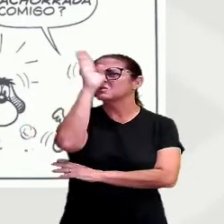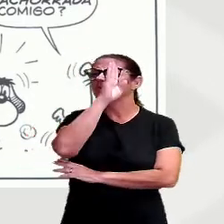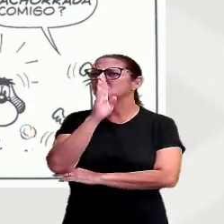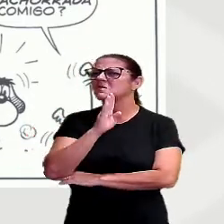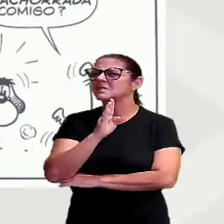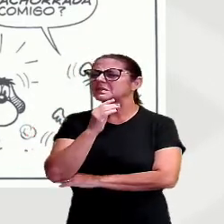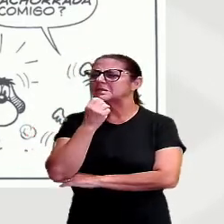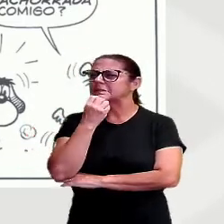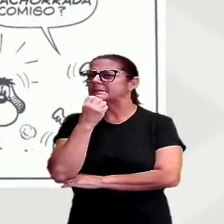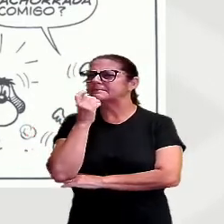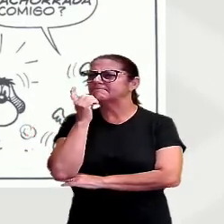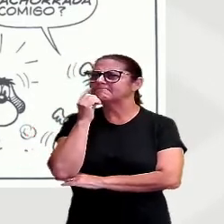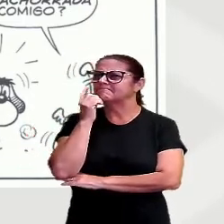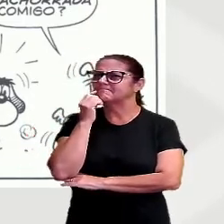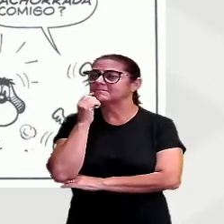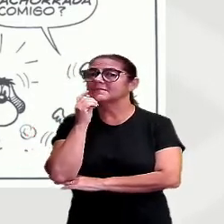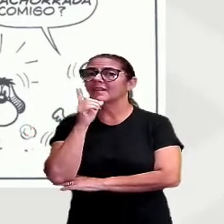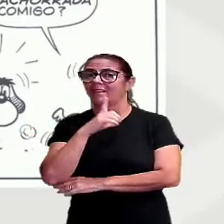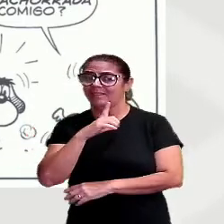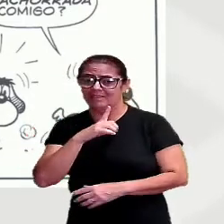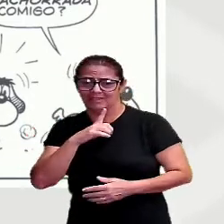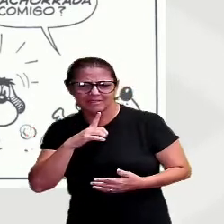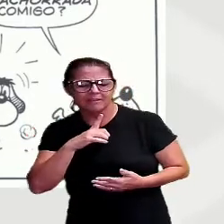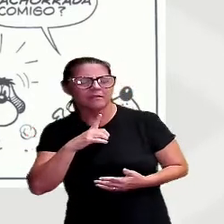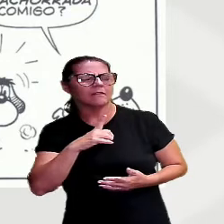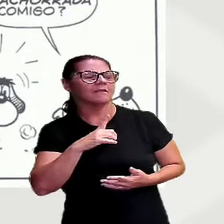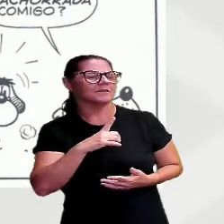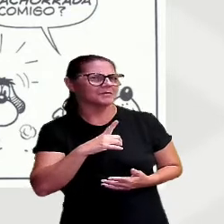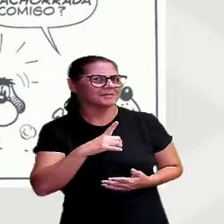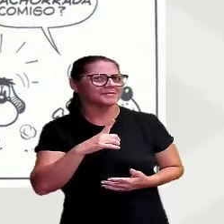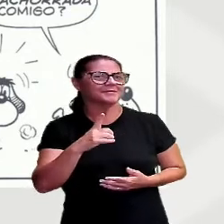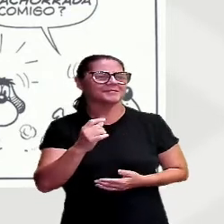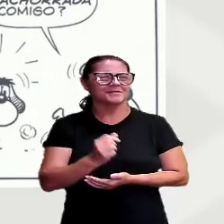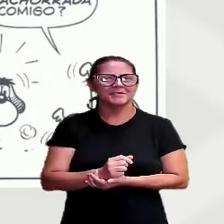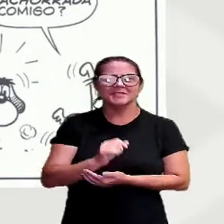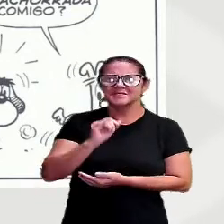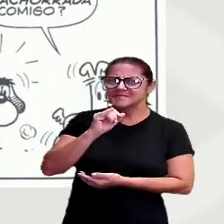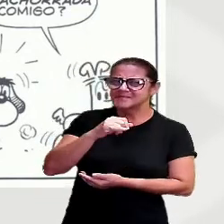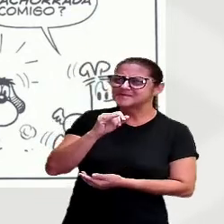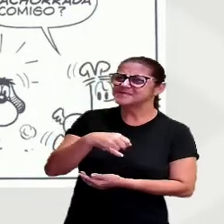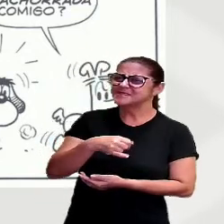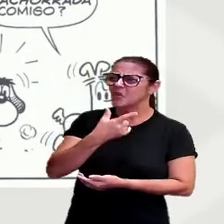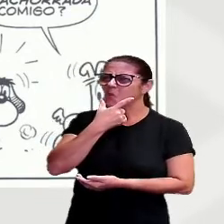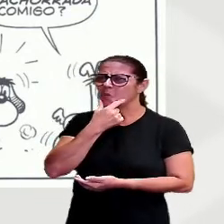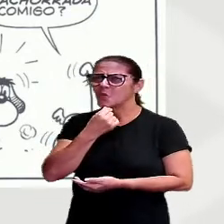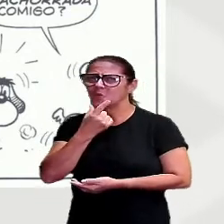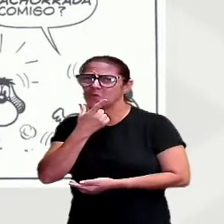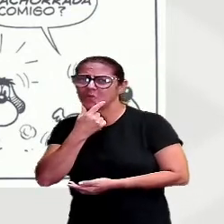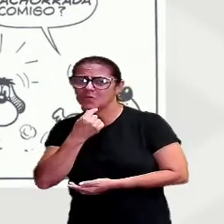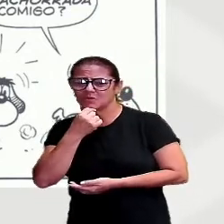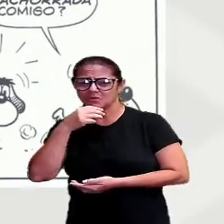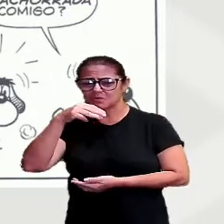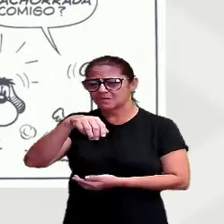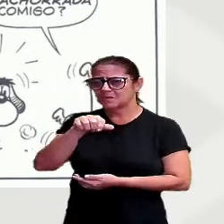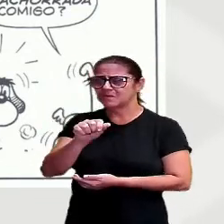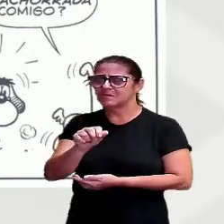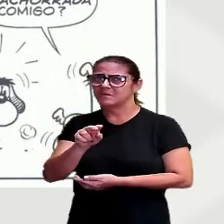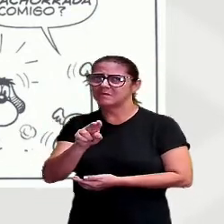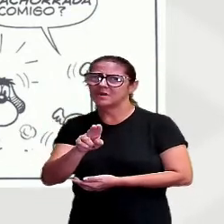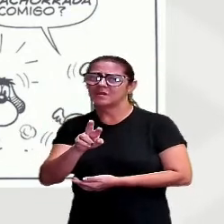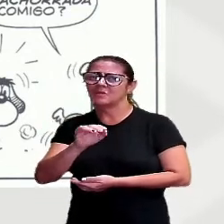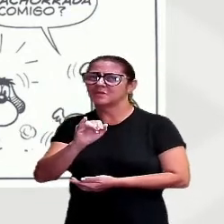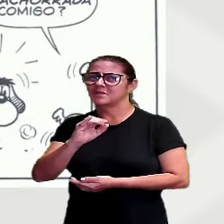gente tem alguma referência? Sim, nós temos nada mais nada menos que ele, Maurício de